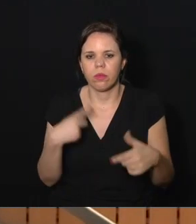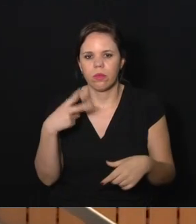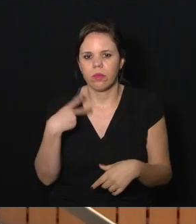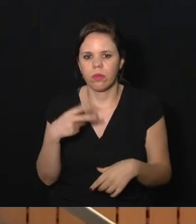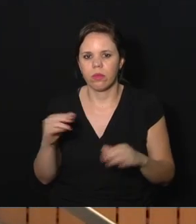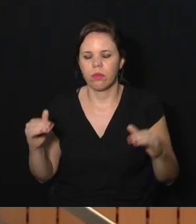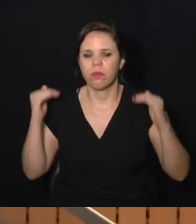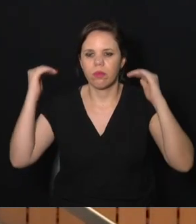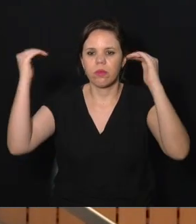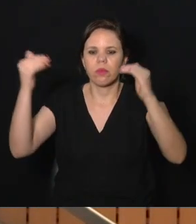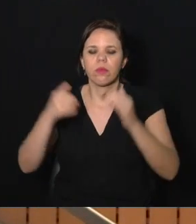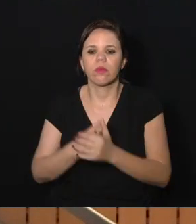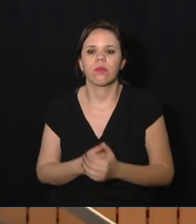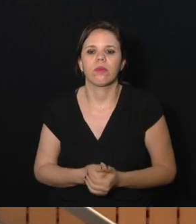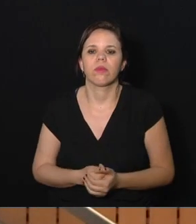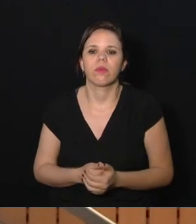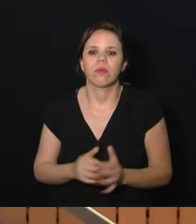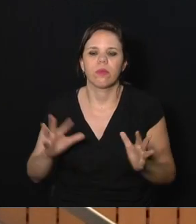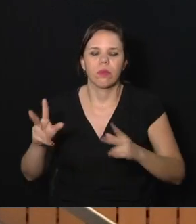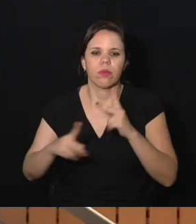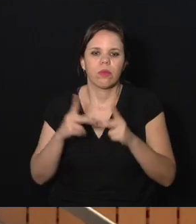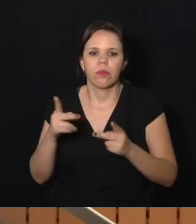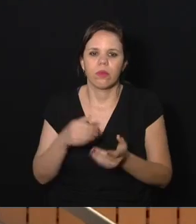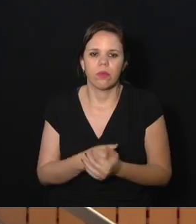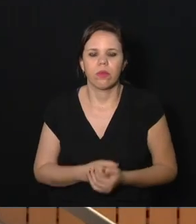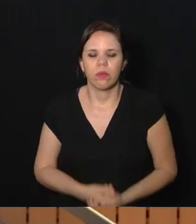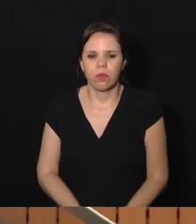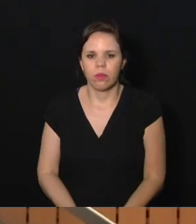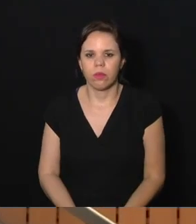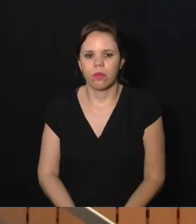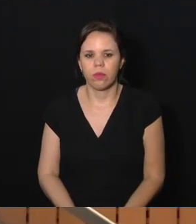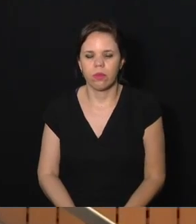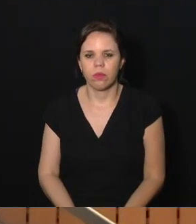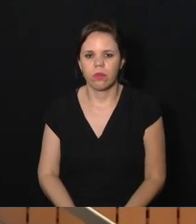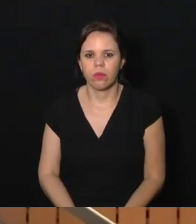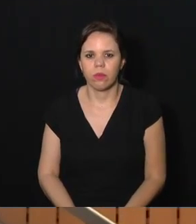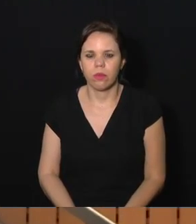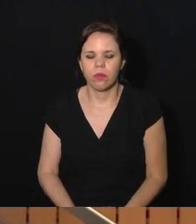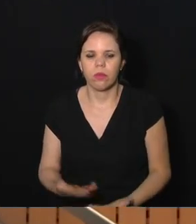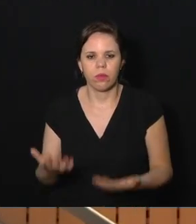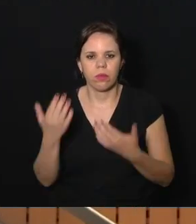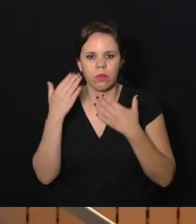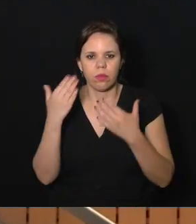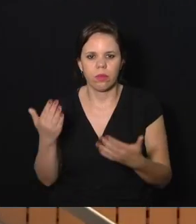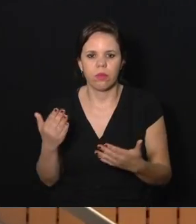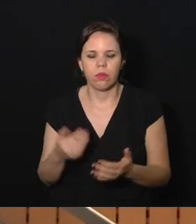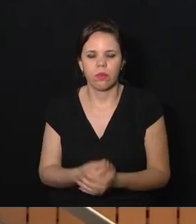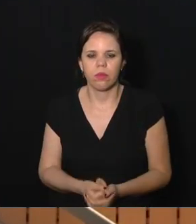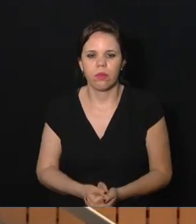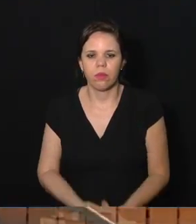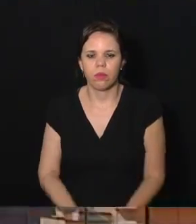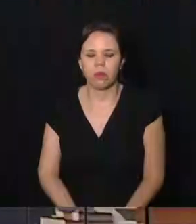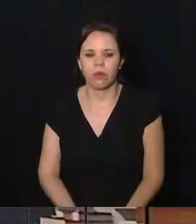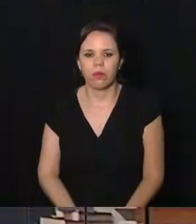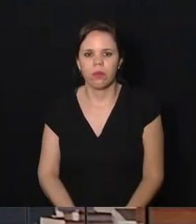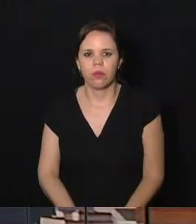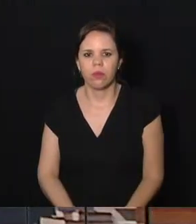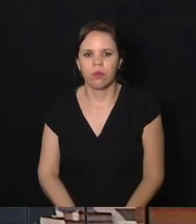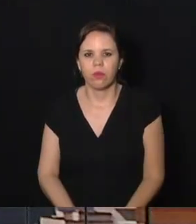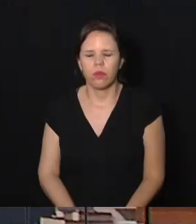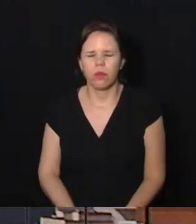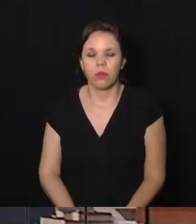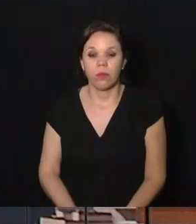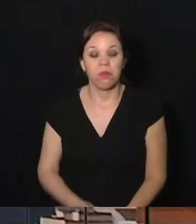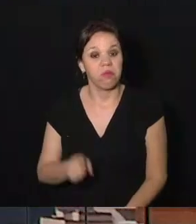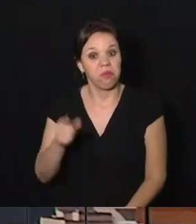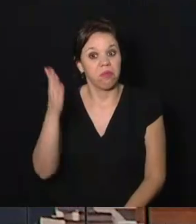muito maior para toda a população. Então, queria deixar aqui meu agradecimento.